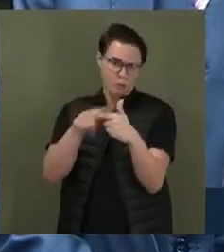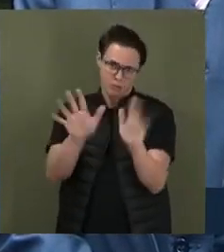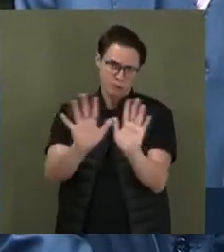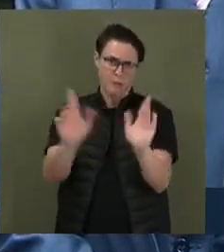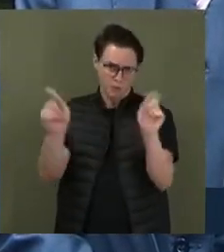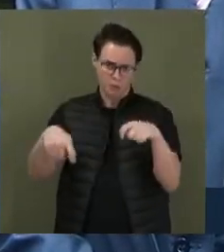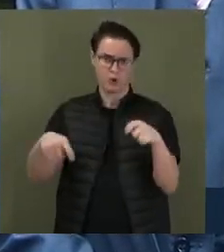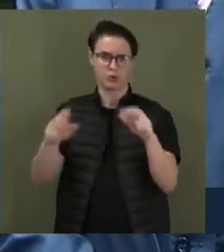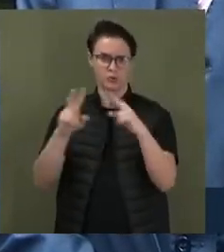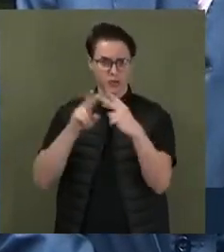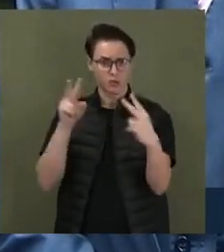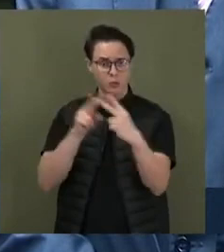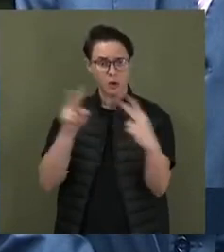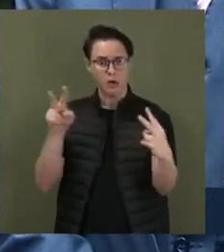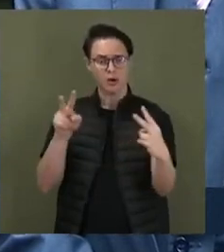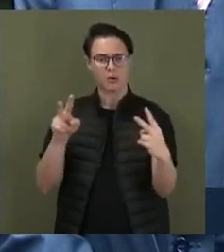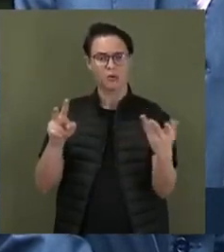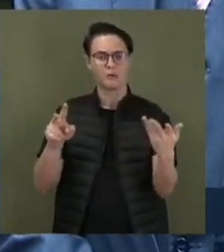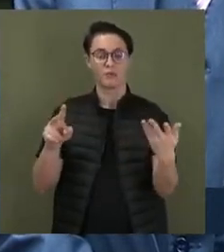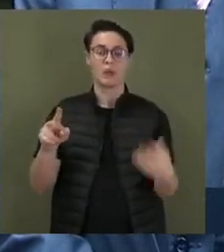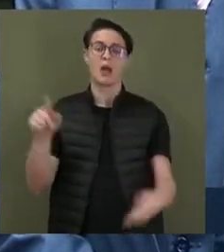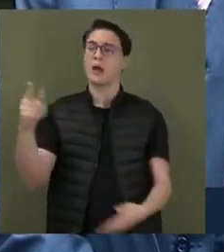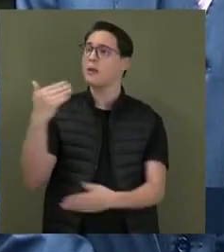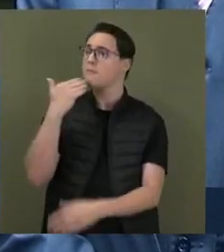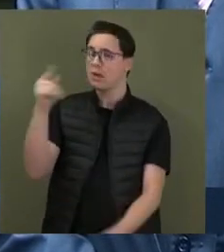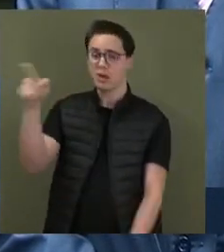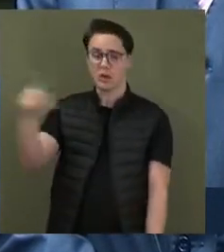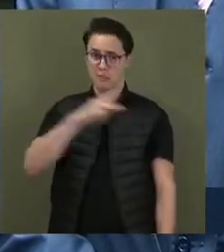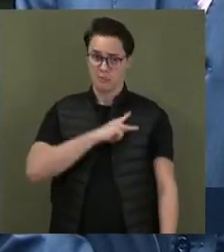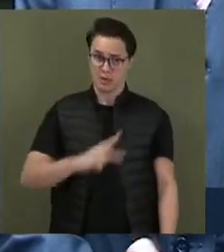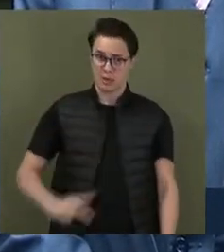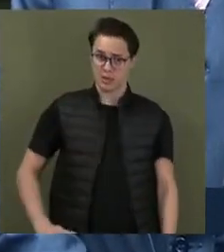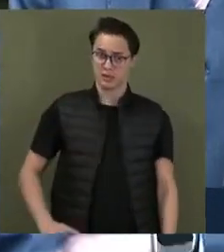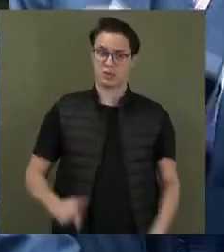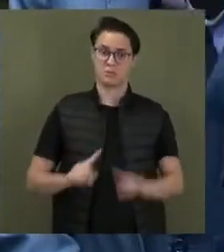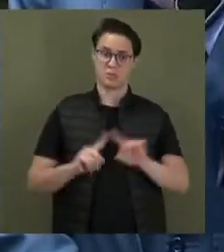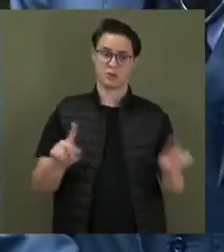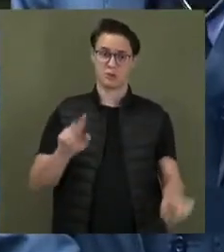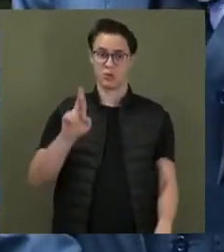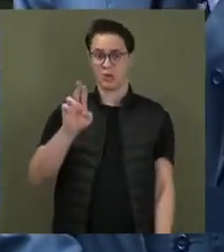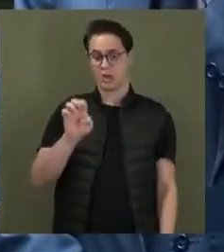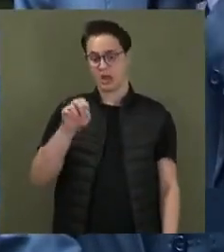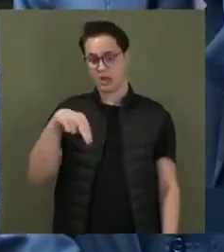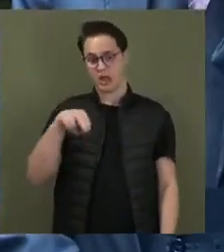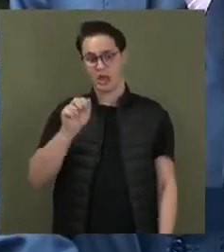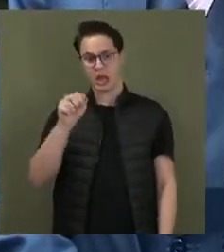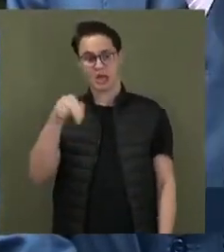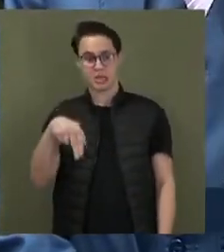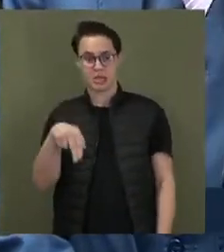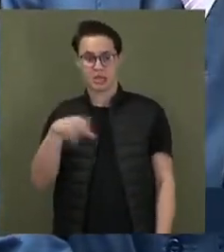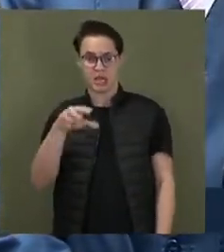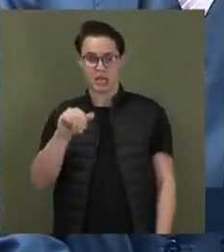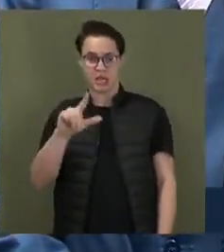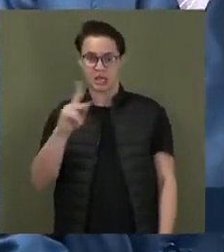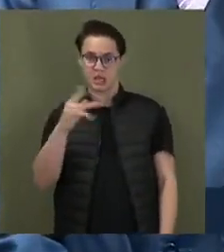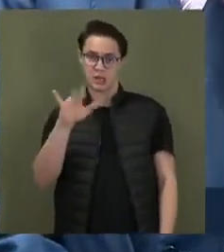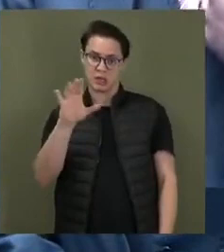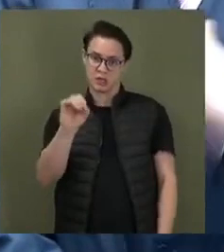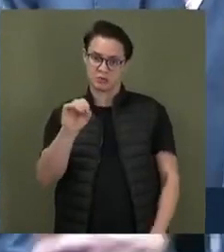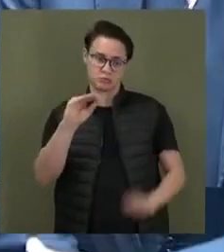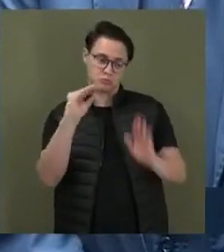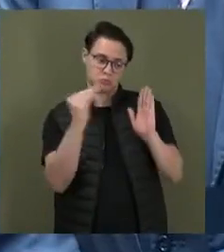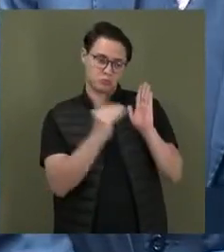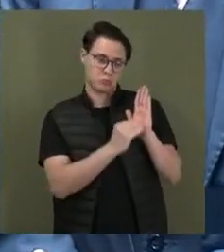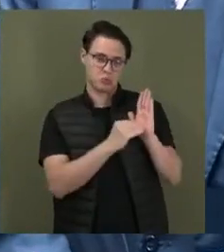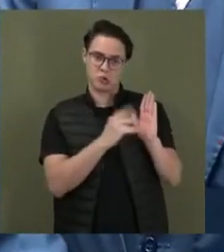E o presidente Renan Calheiros achou que não, o requerimento foi incluído extra pauta, não ia ser votado. Mas